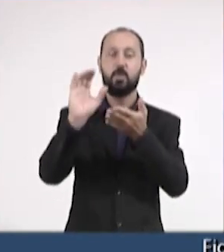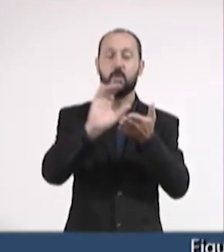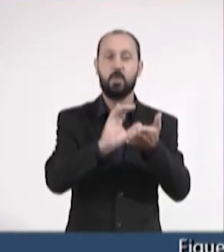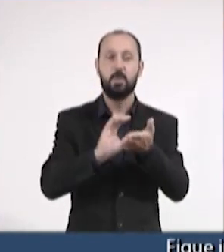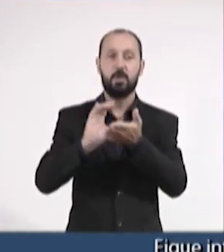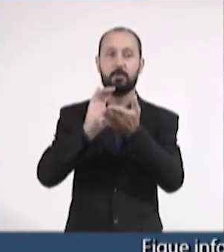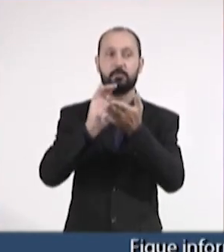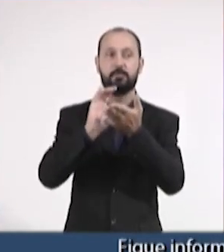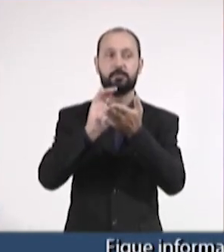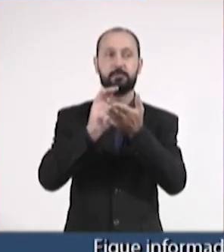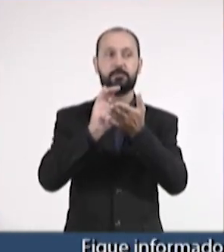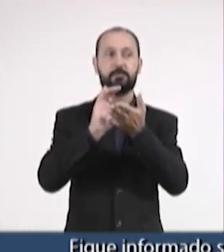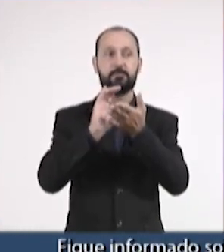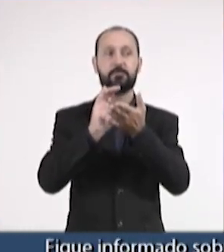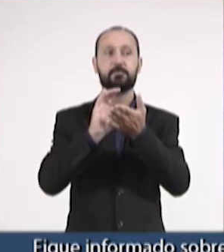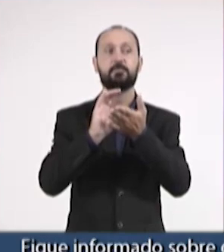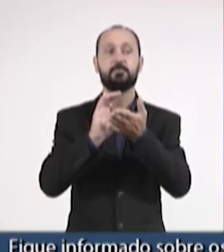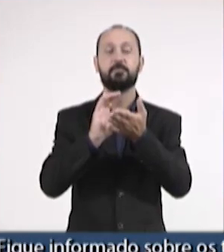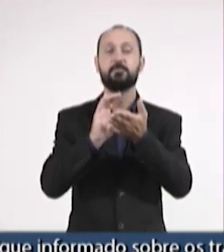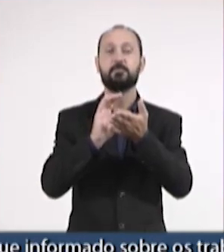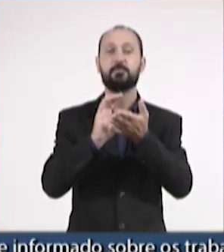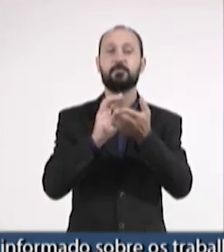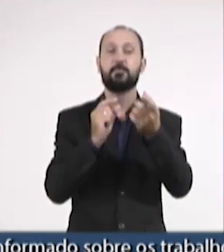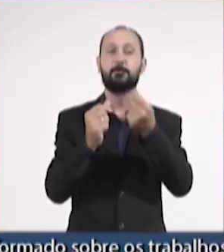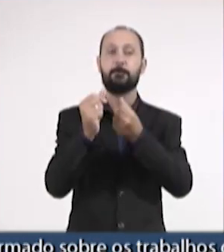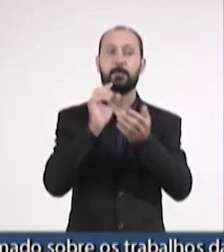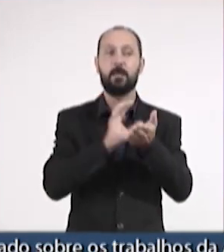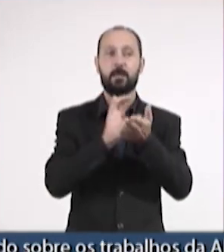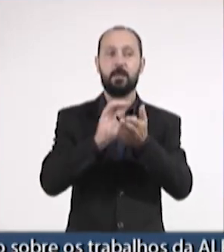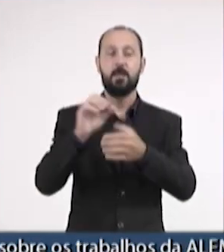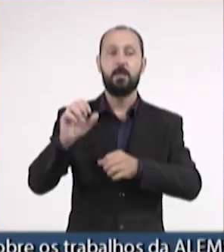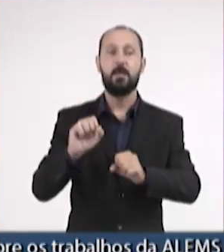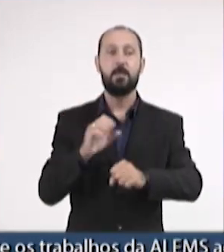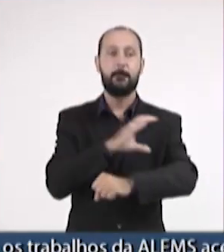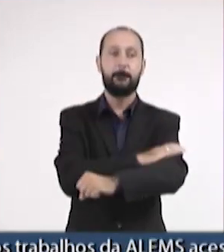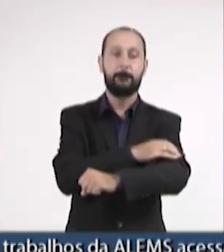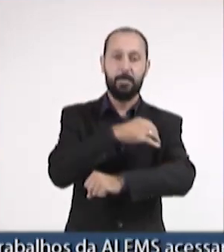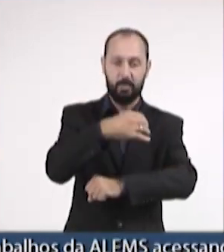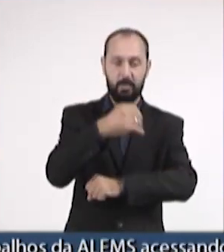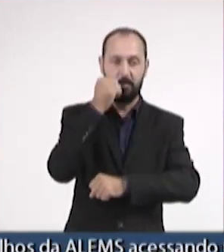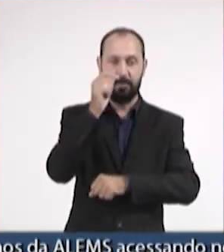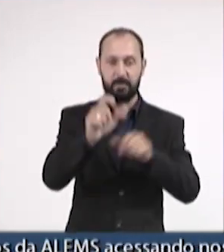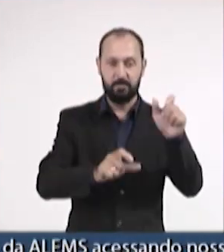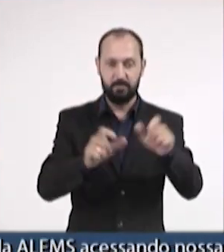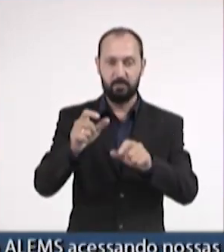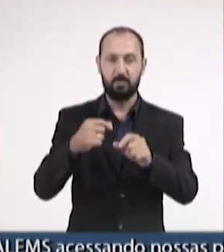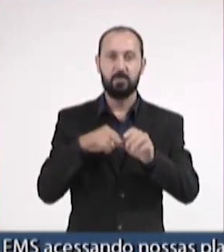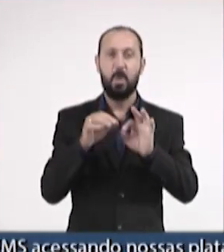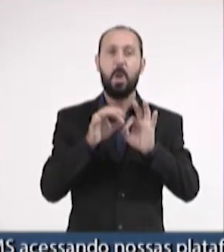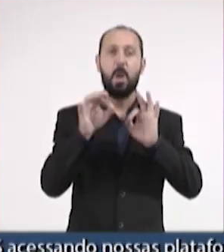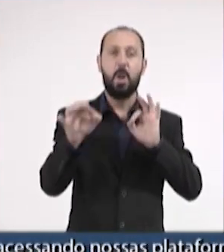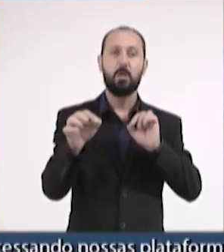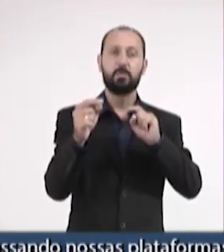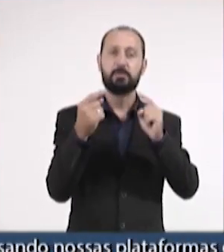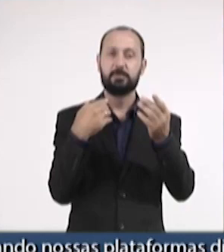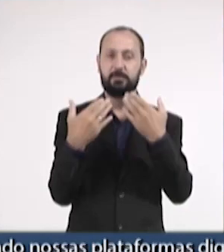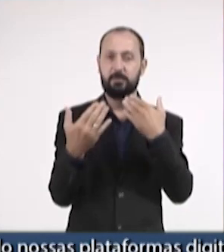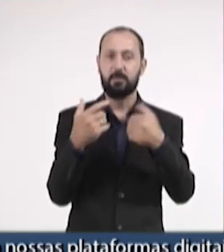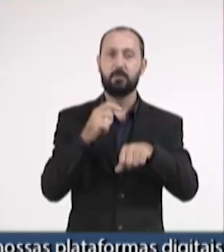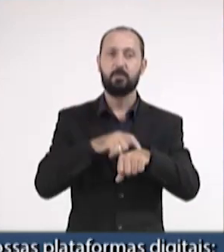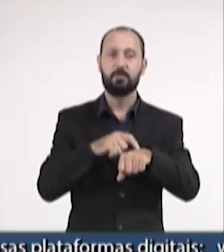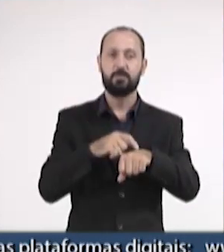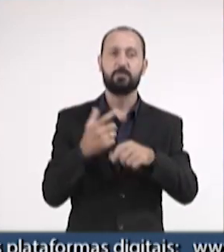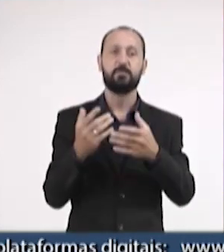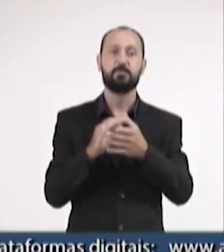orçamento e orçamento, financiamento e poder para as mulheres. Nós estamos muito longe desses debates quando falamos